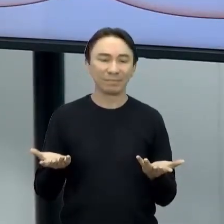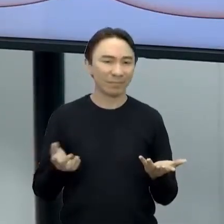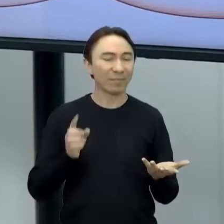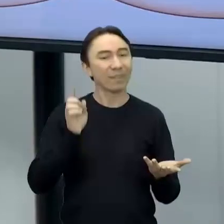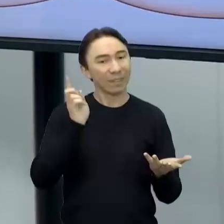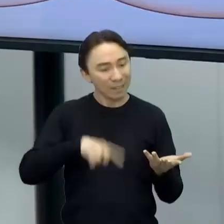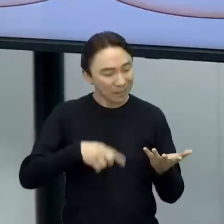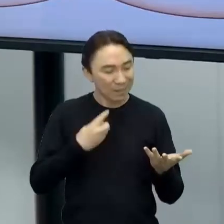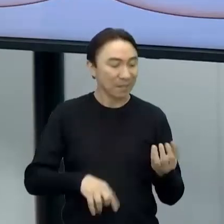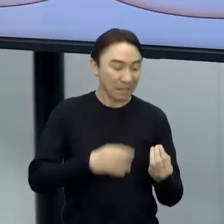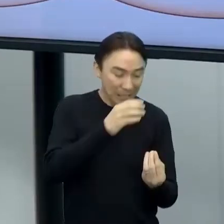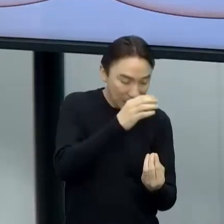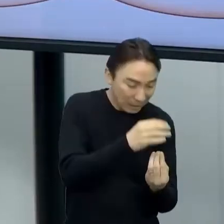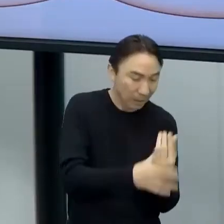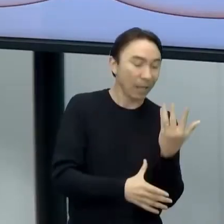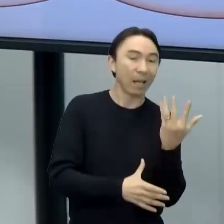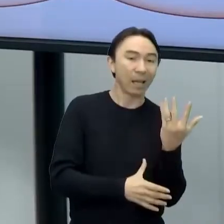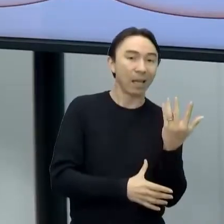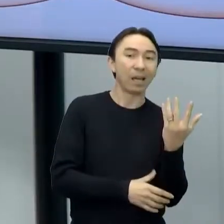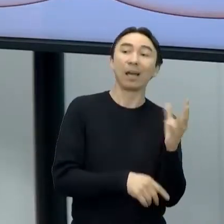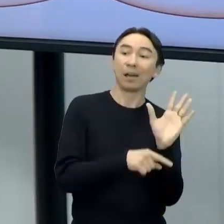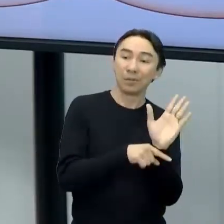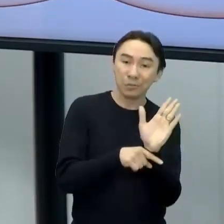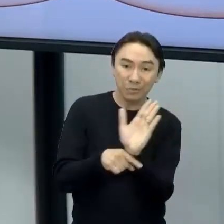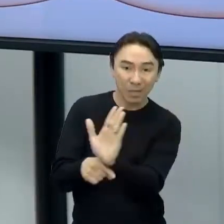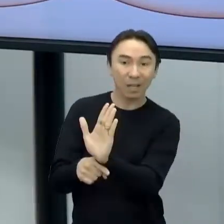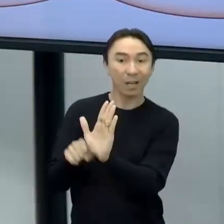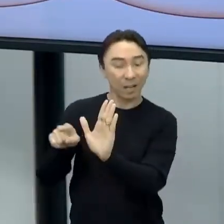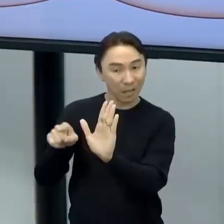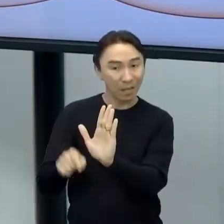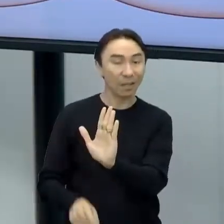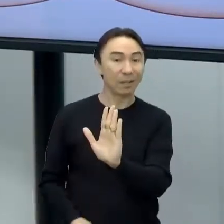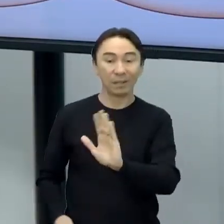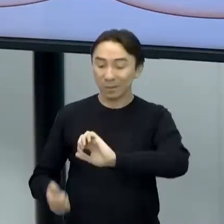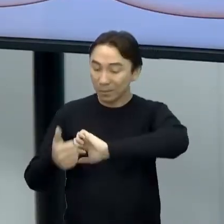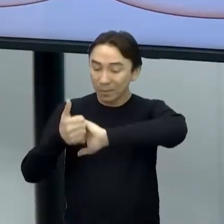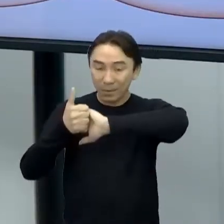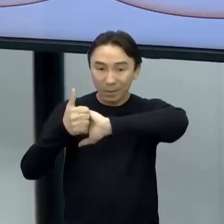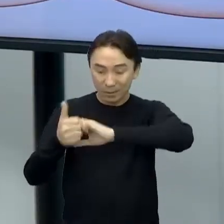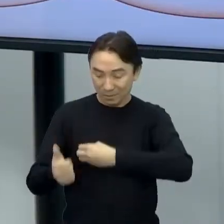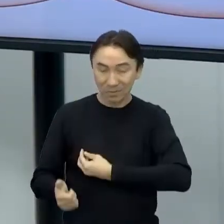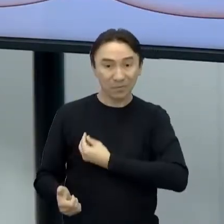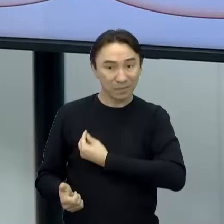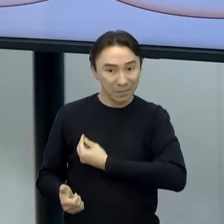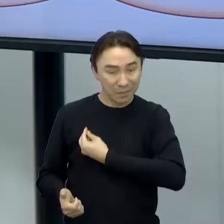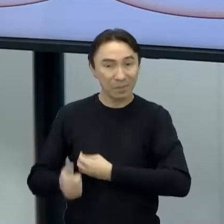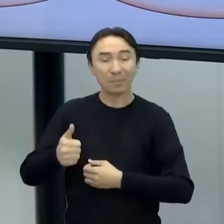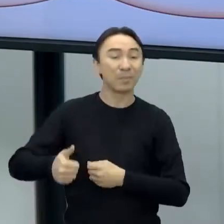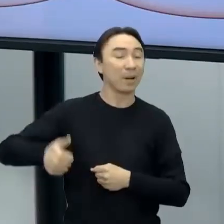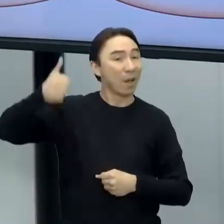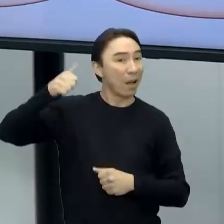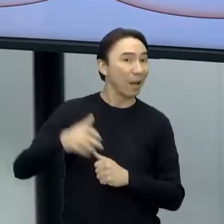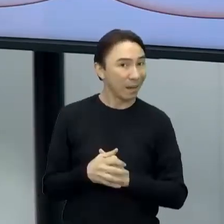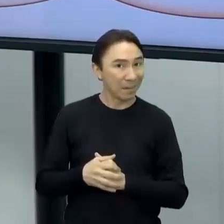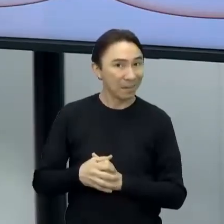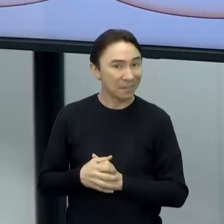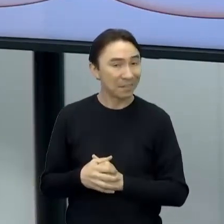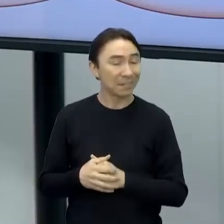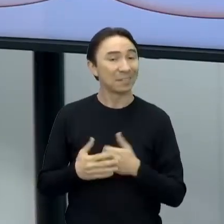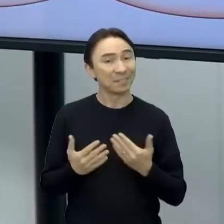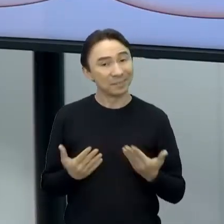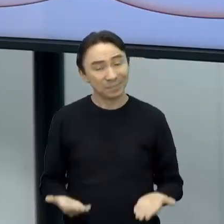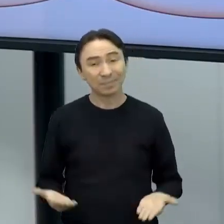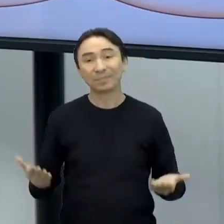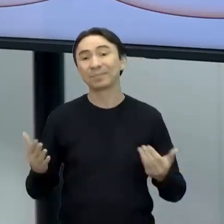melhorem a qualidade de vida dessas pessoas, que essas pessoas tenham uma utilidade, que essas pessoas deem uma funcionalidade.